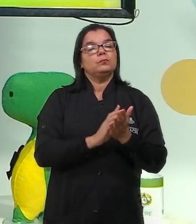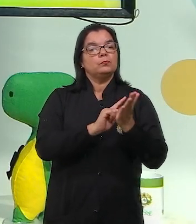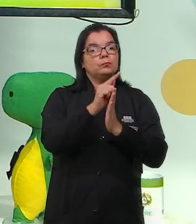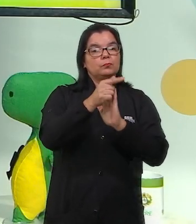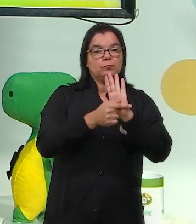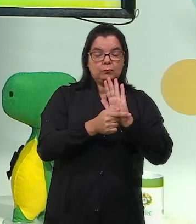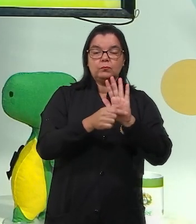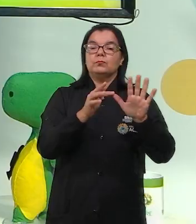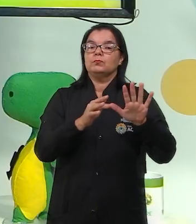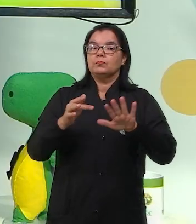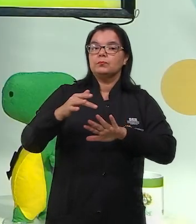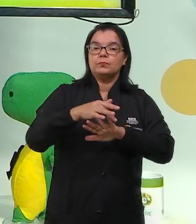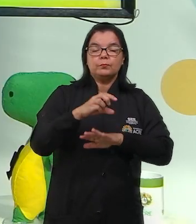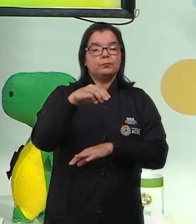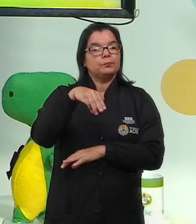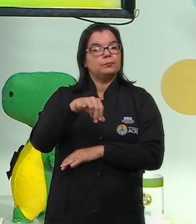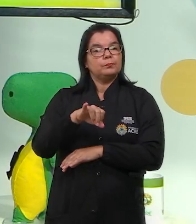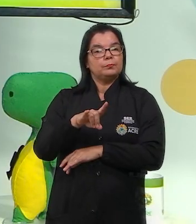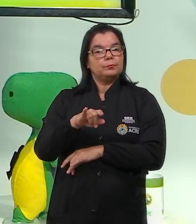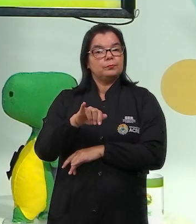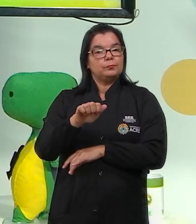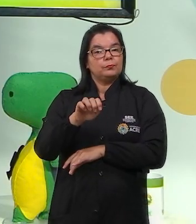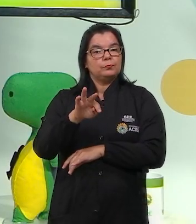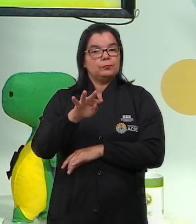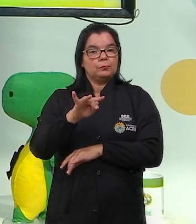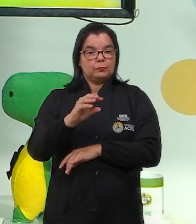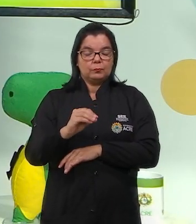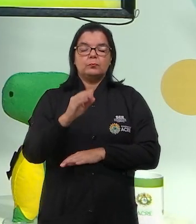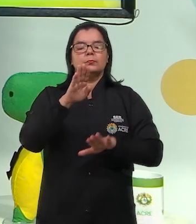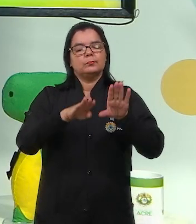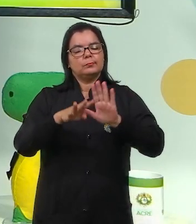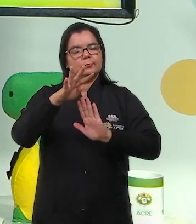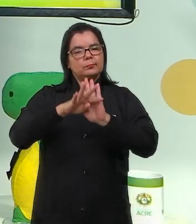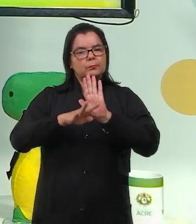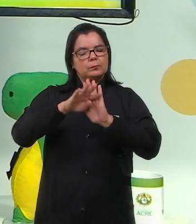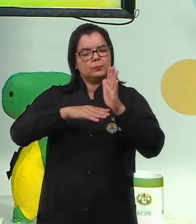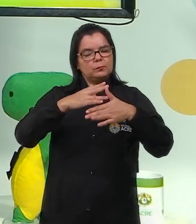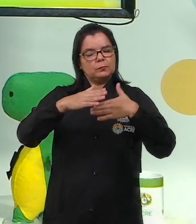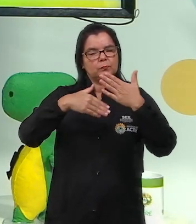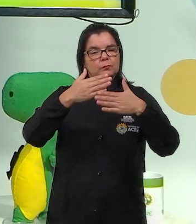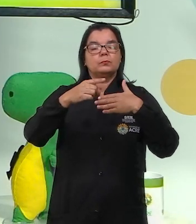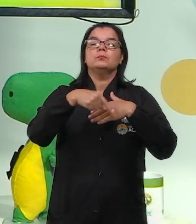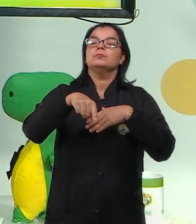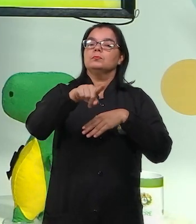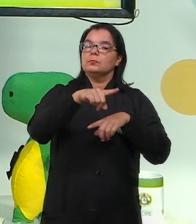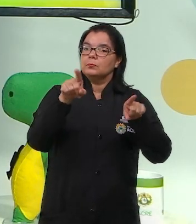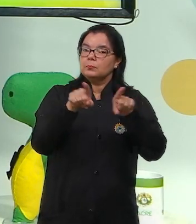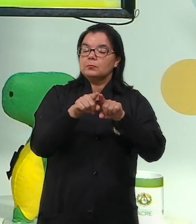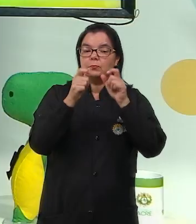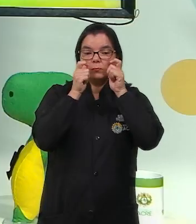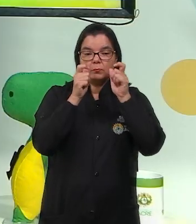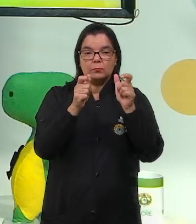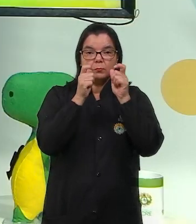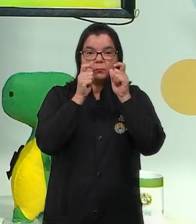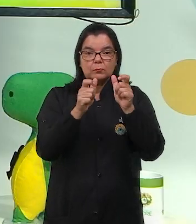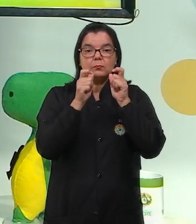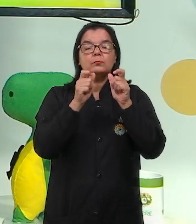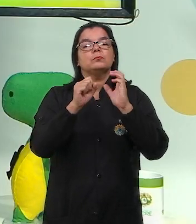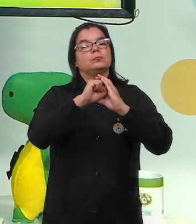midiático. Então, vocês observem que a partir do texto que será desenvolvido, vocês também precisam se atentar